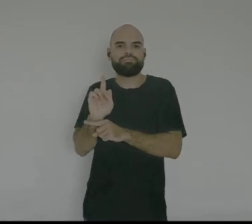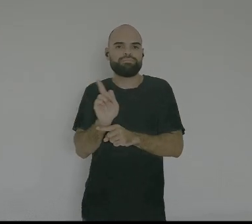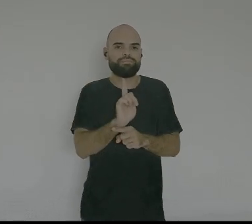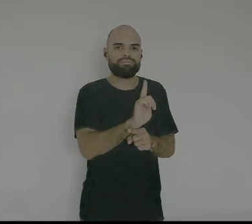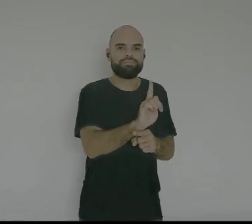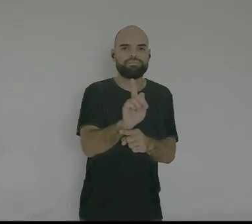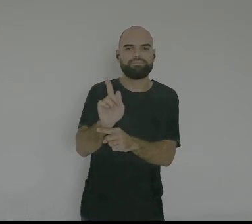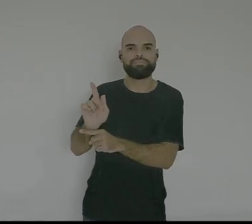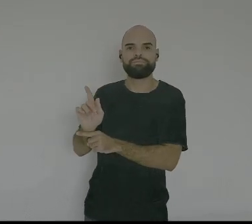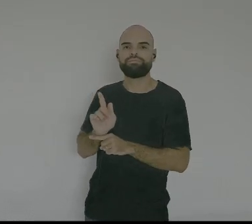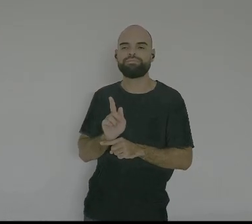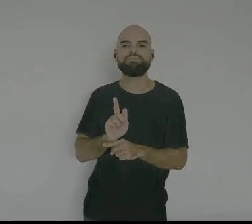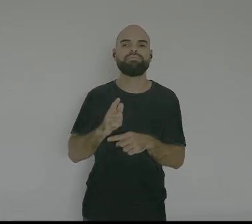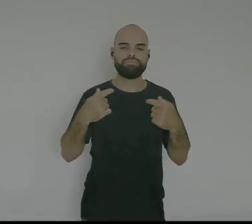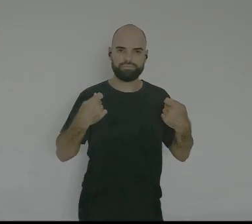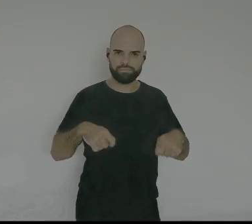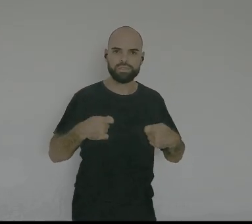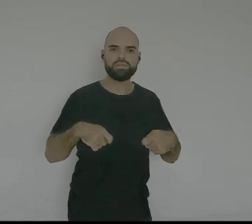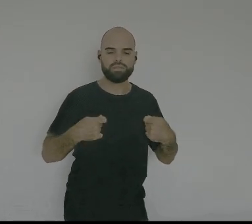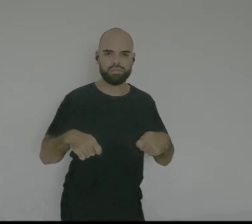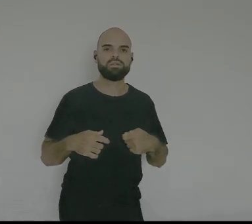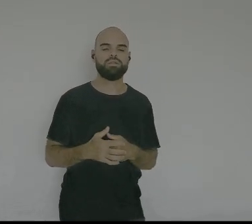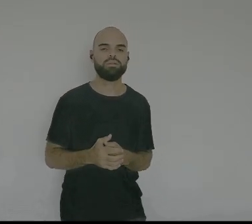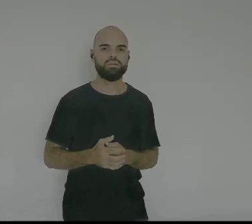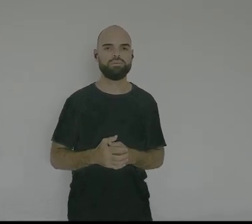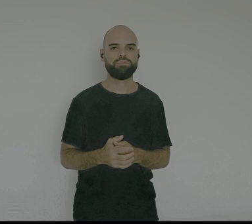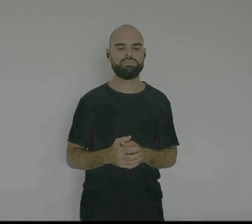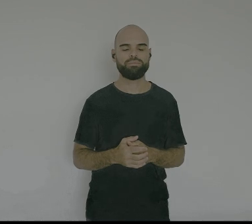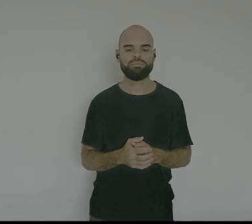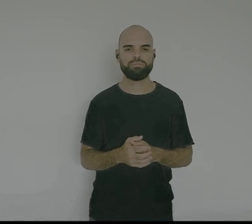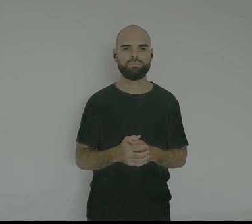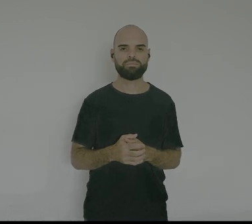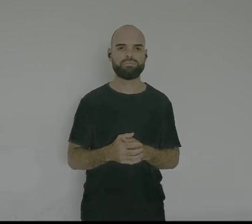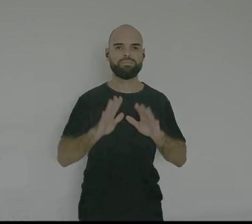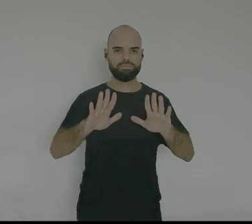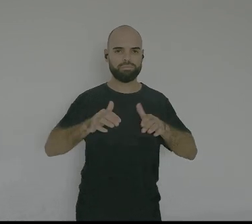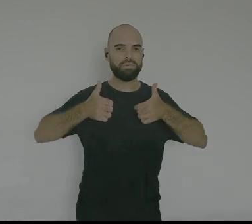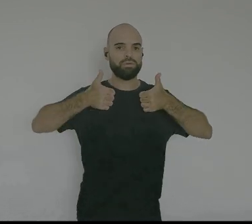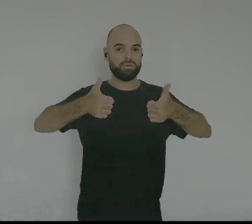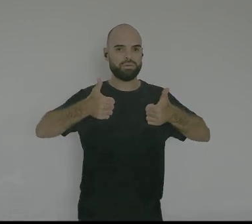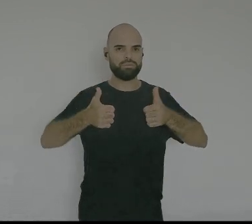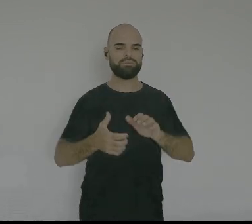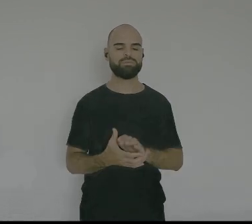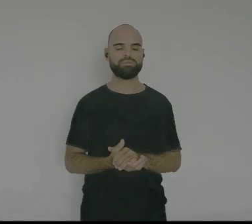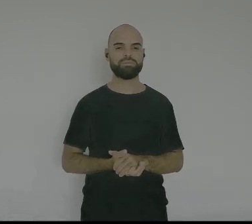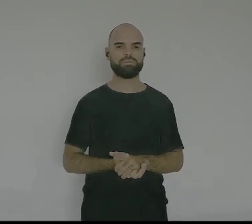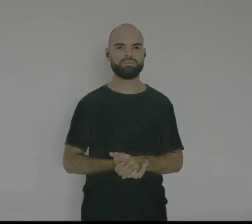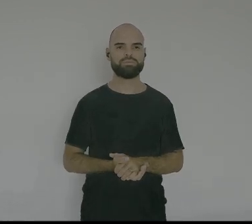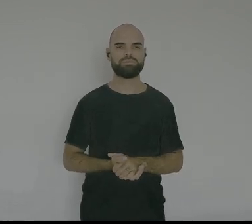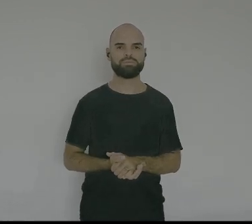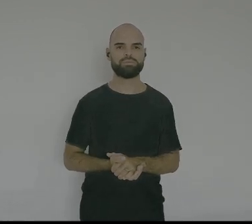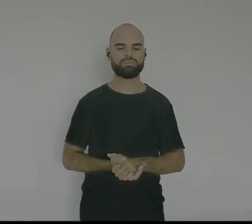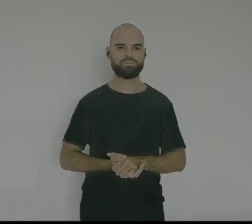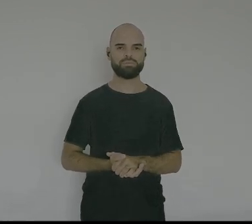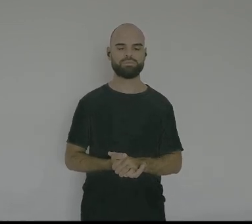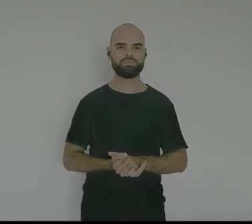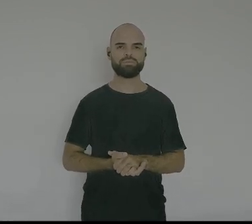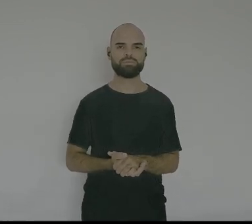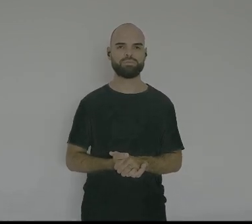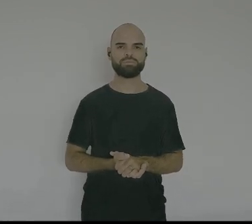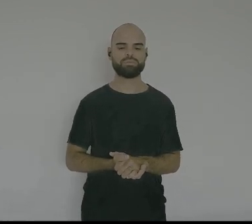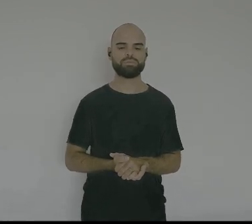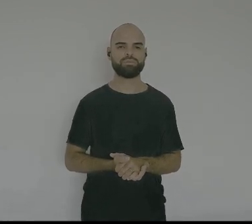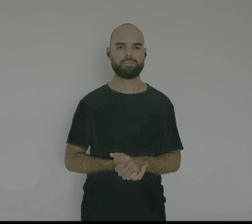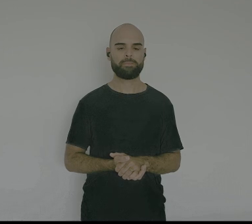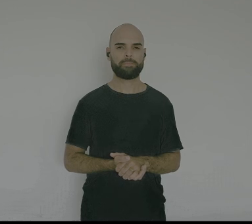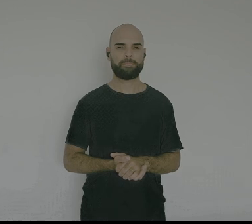melhorar os sistemas gerenciais com os quais essa institucionalidade deve operar.